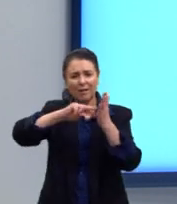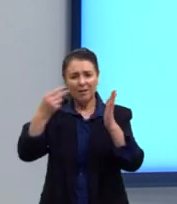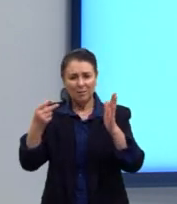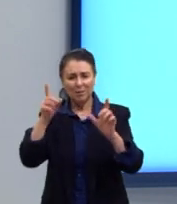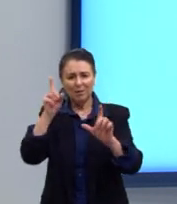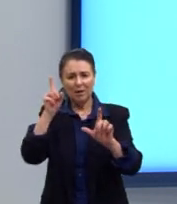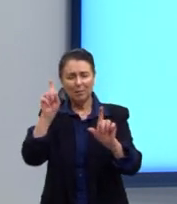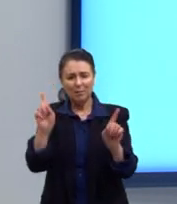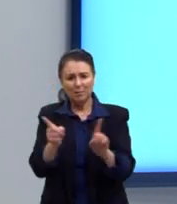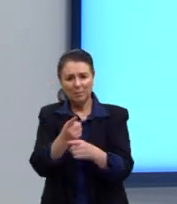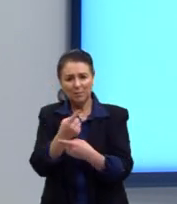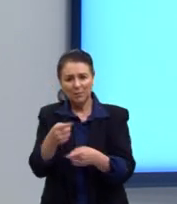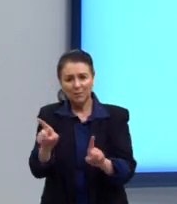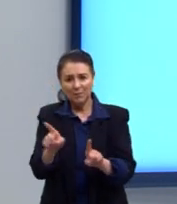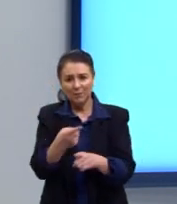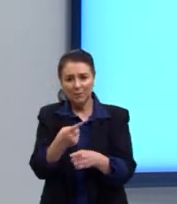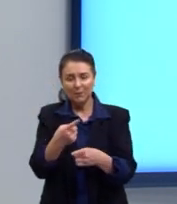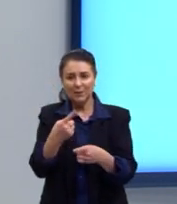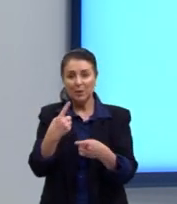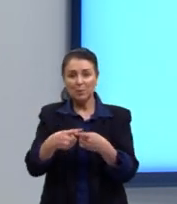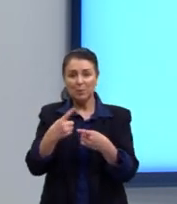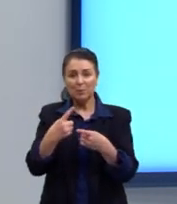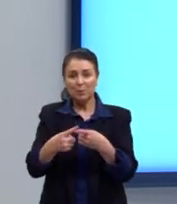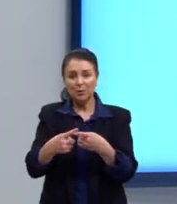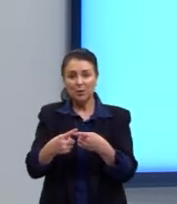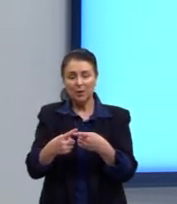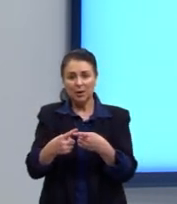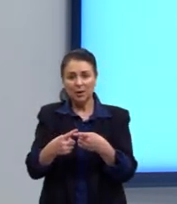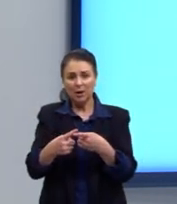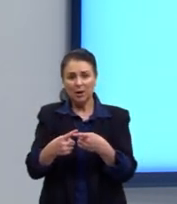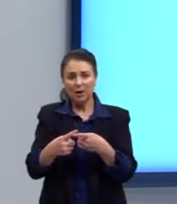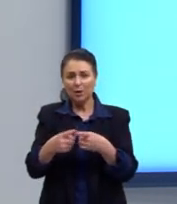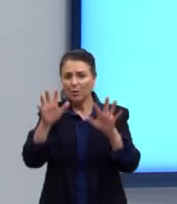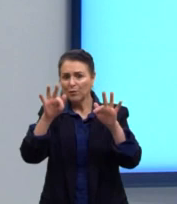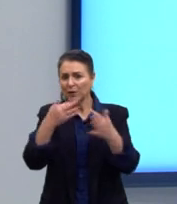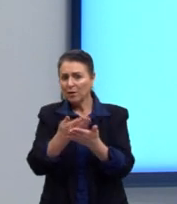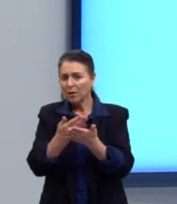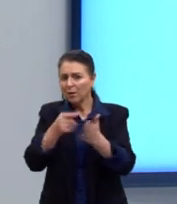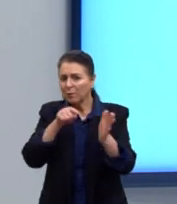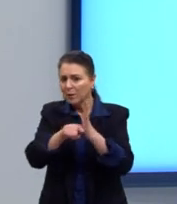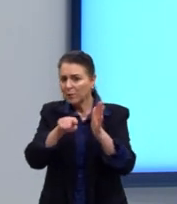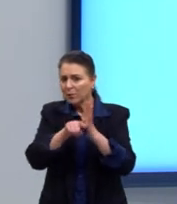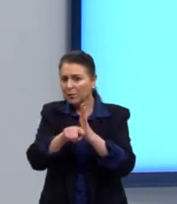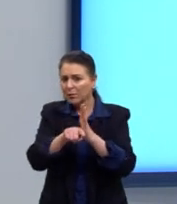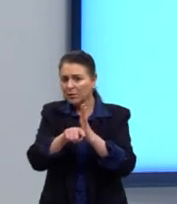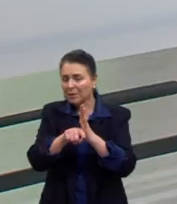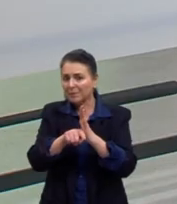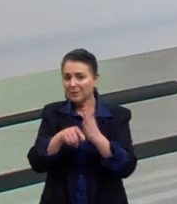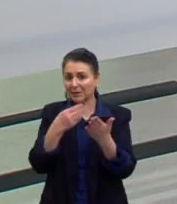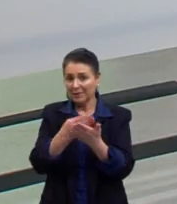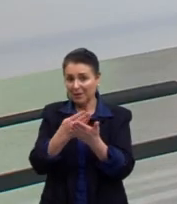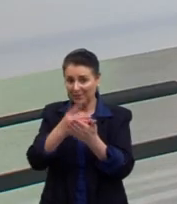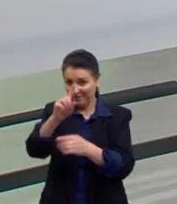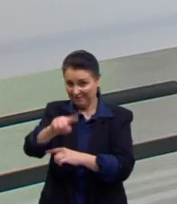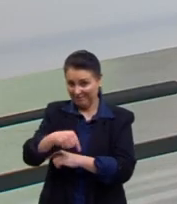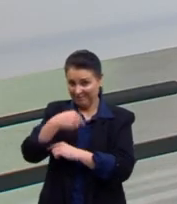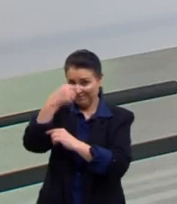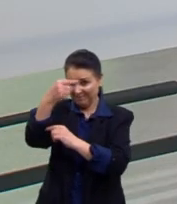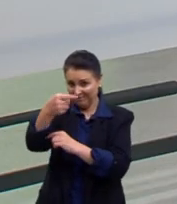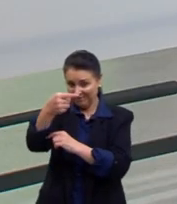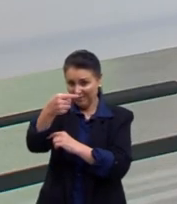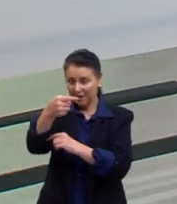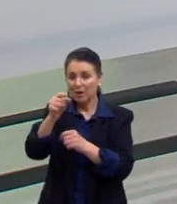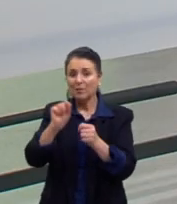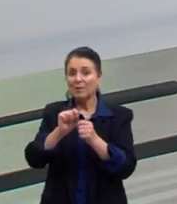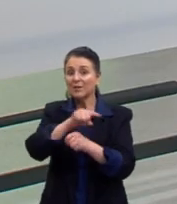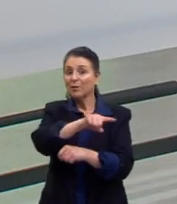músicas porque que eu termino a minha aula de hoje com essa pergunta com esse questionamento na aula que vem eu vou